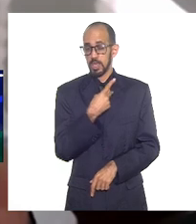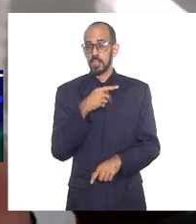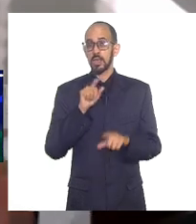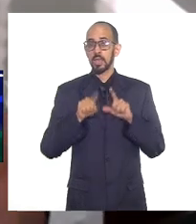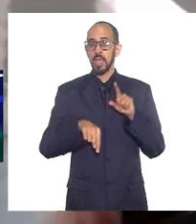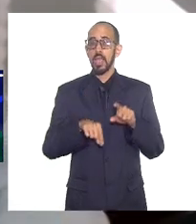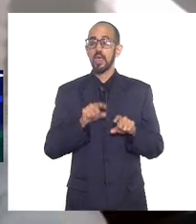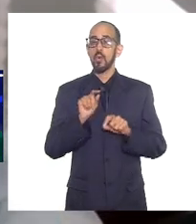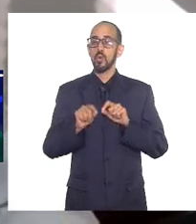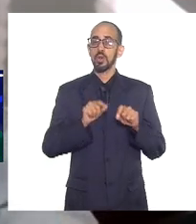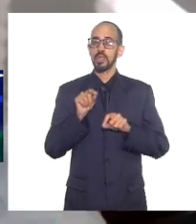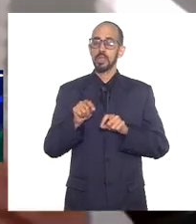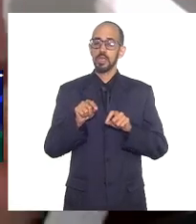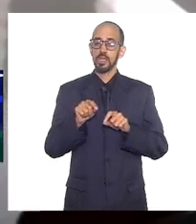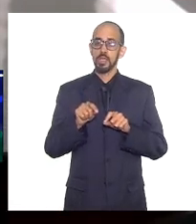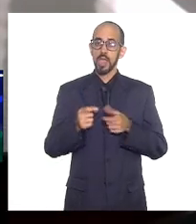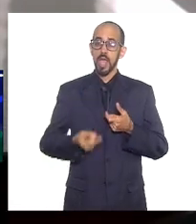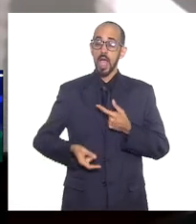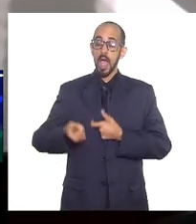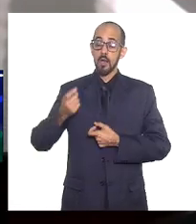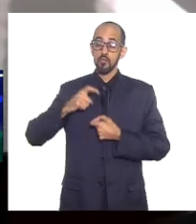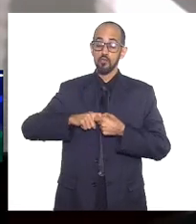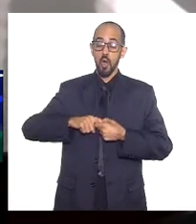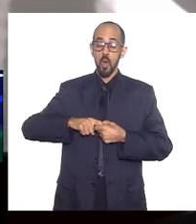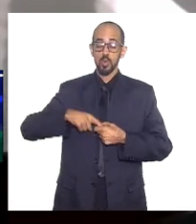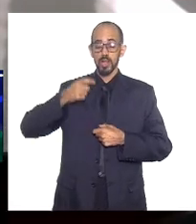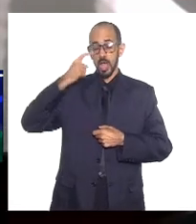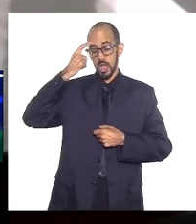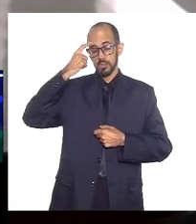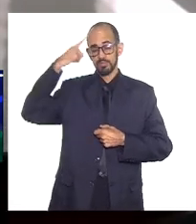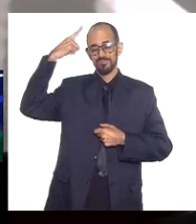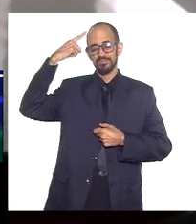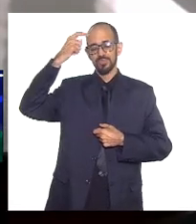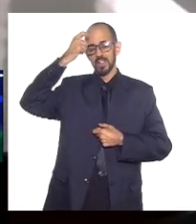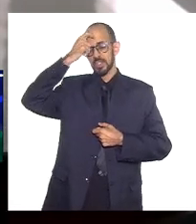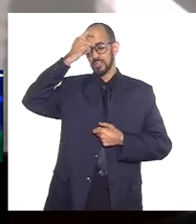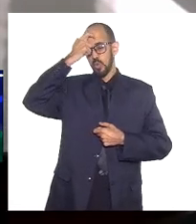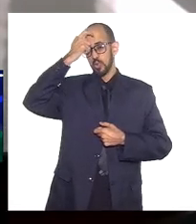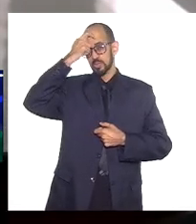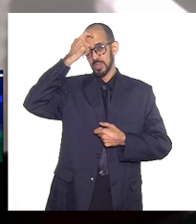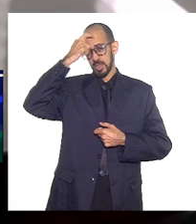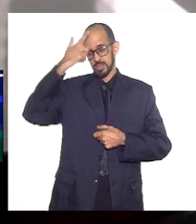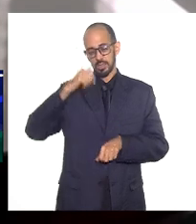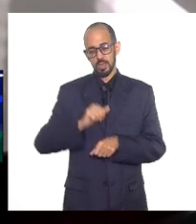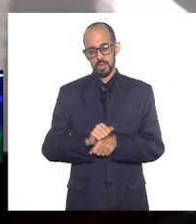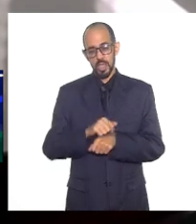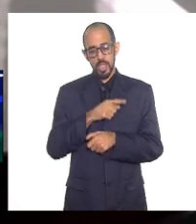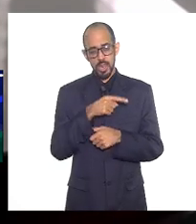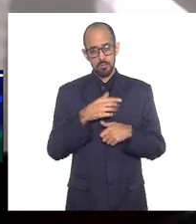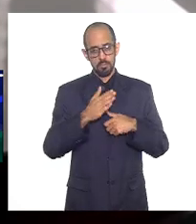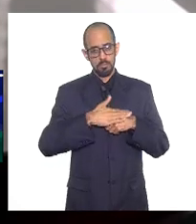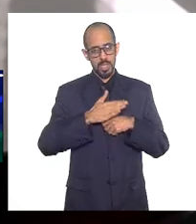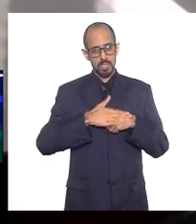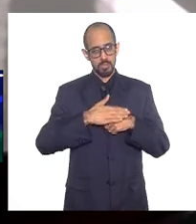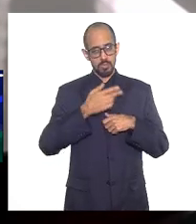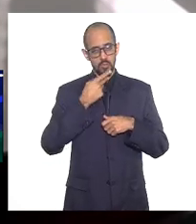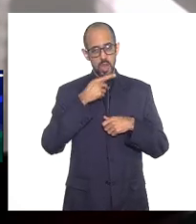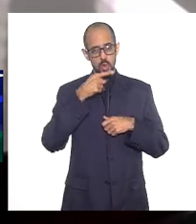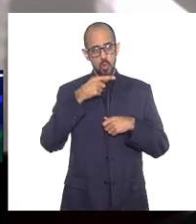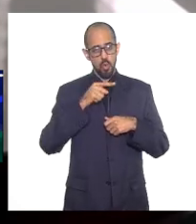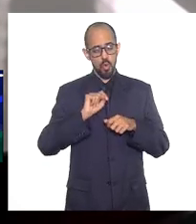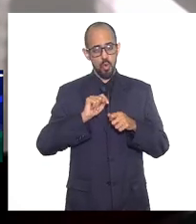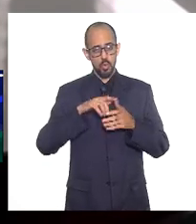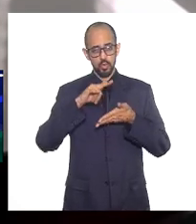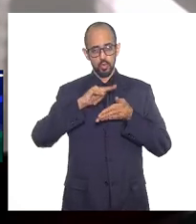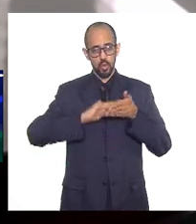um apelo ao resgate, à lucidez. Ele mesmo falou isso num documentário memorável em que ele